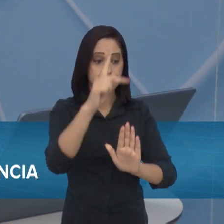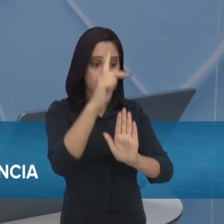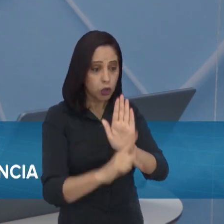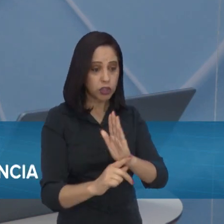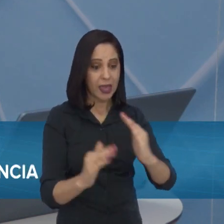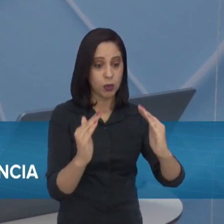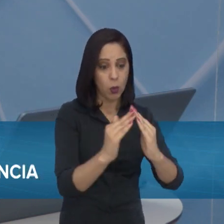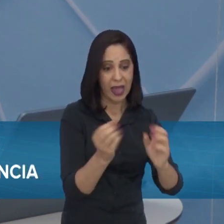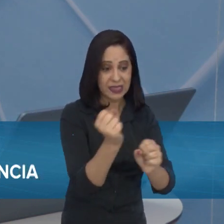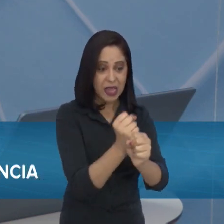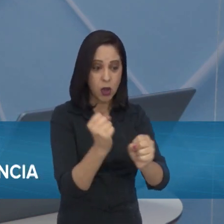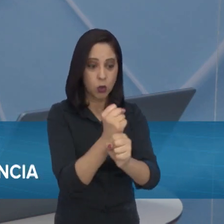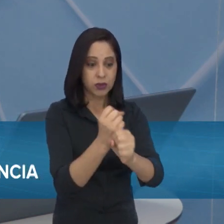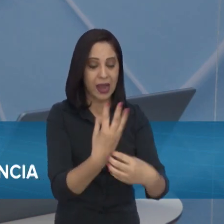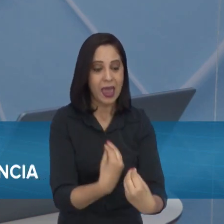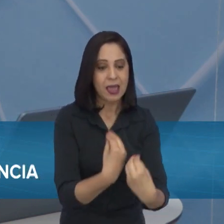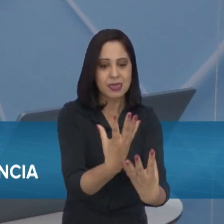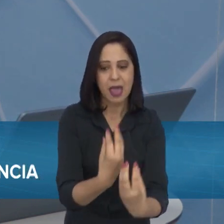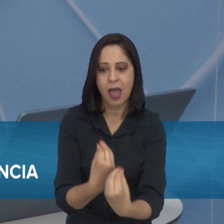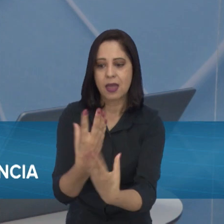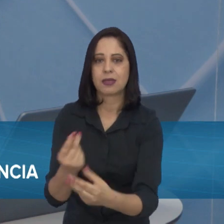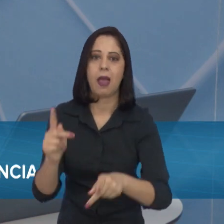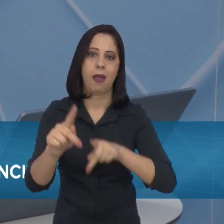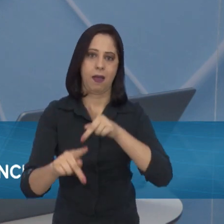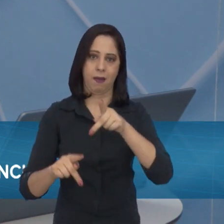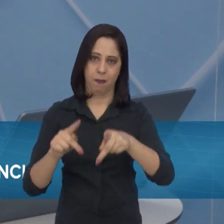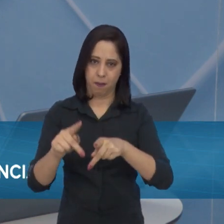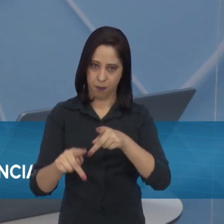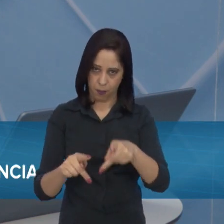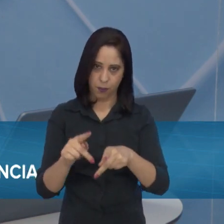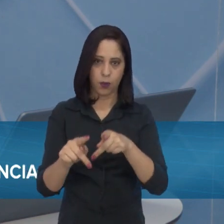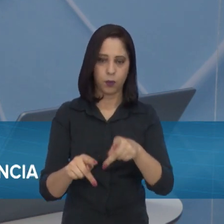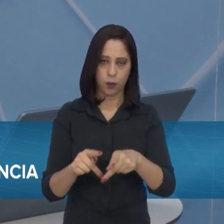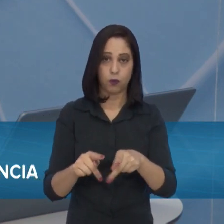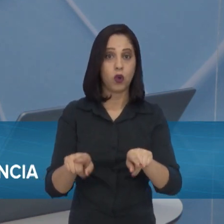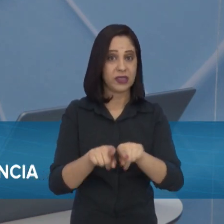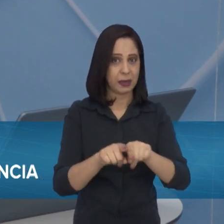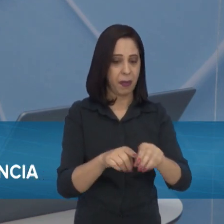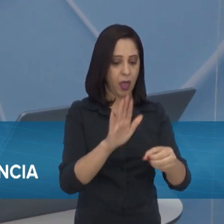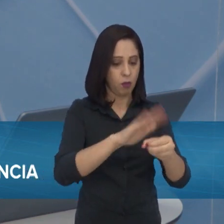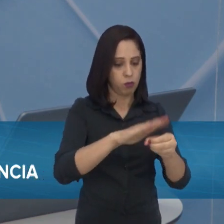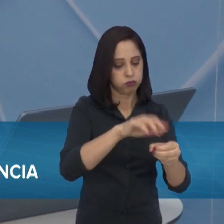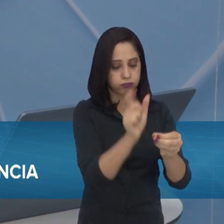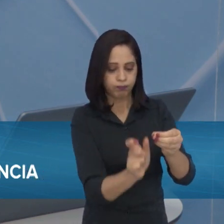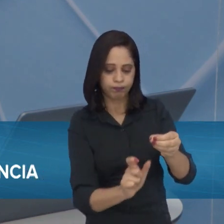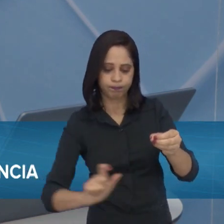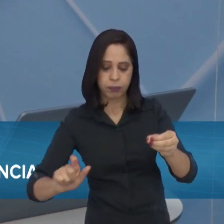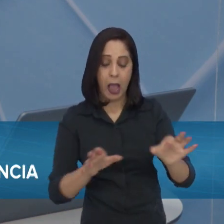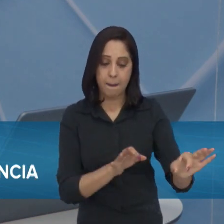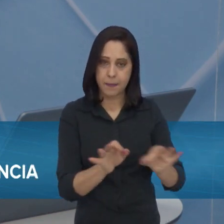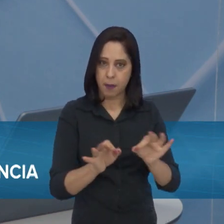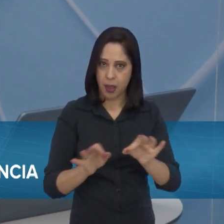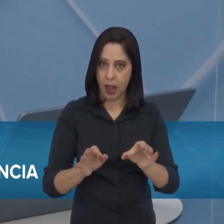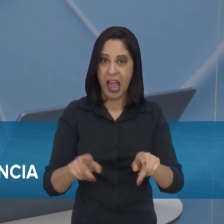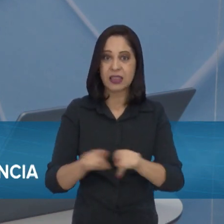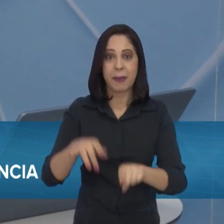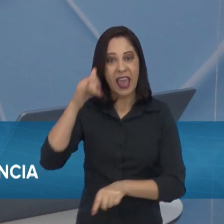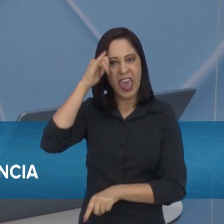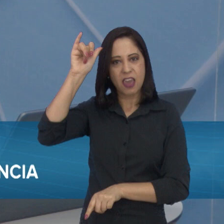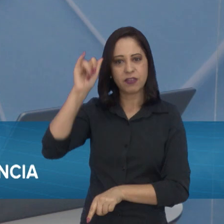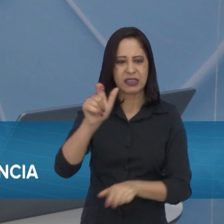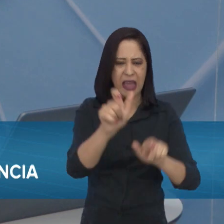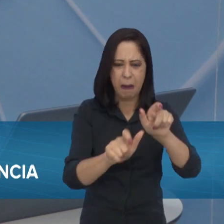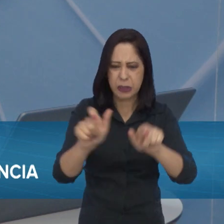moradias e a melhoria das condições habitacionais e de saneamento básico, combater as causas da pobreza e